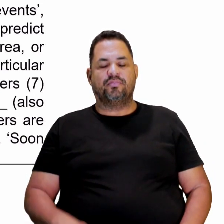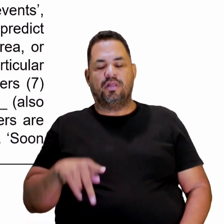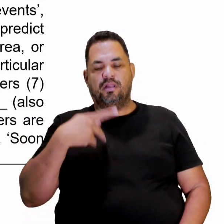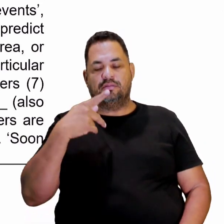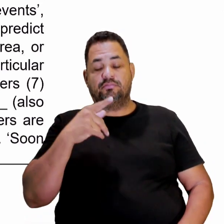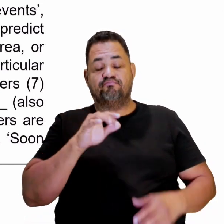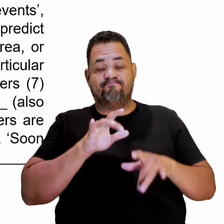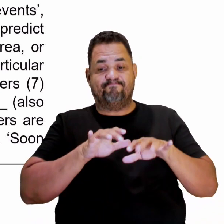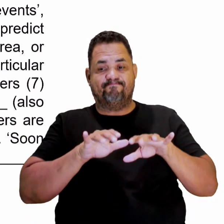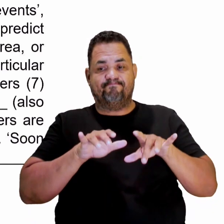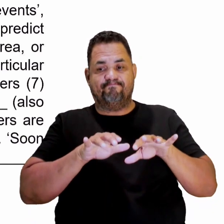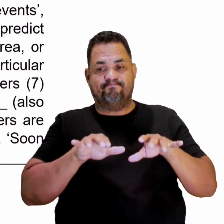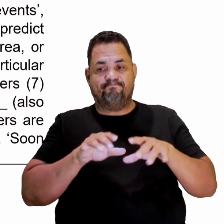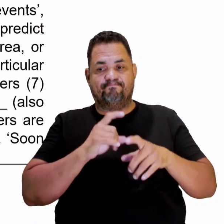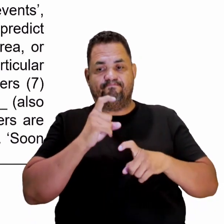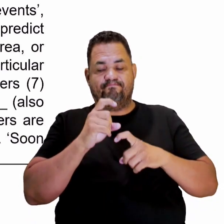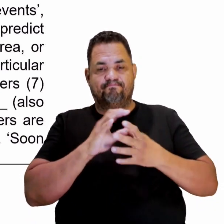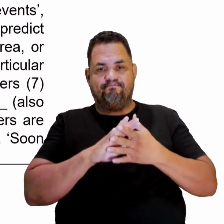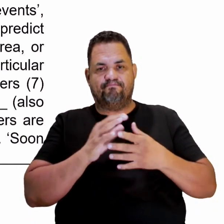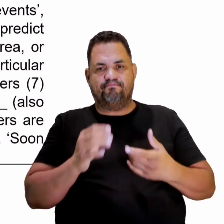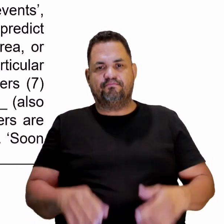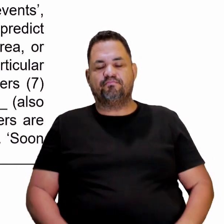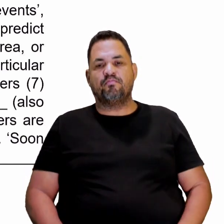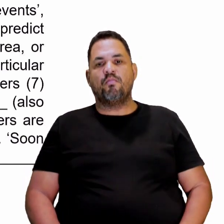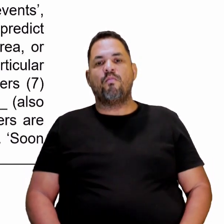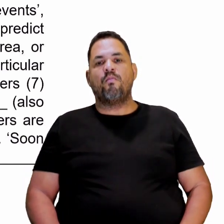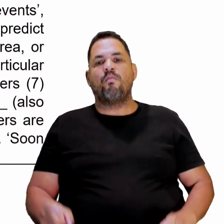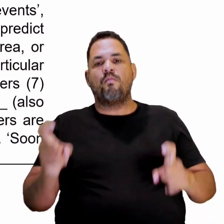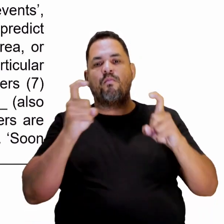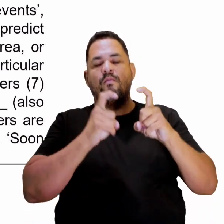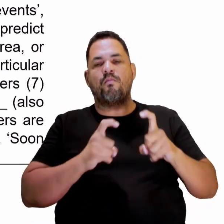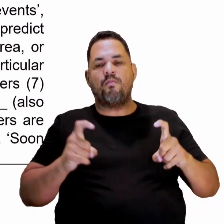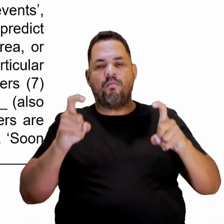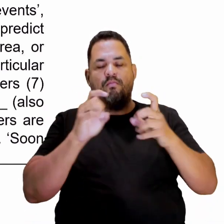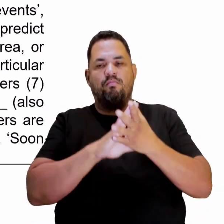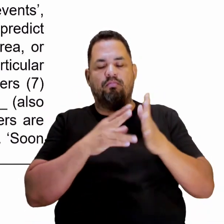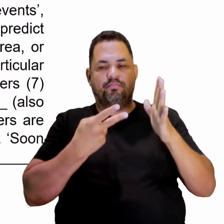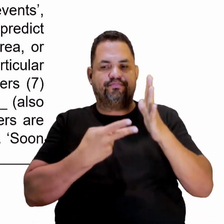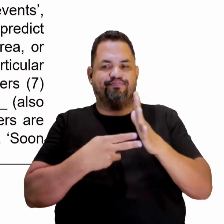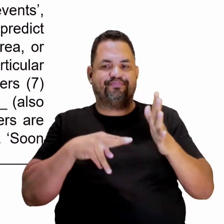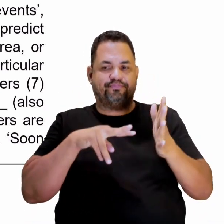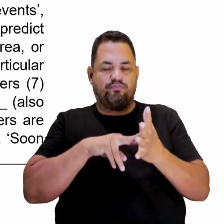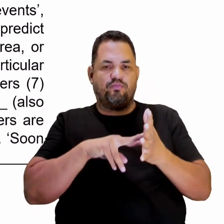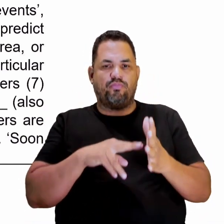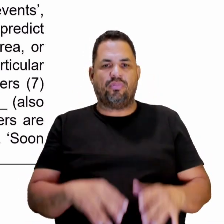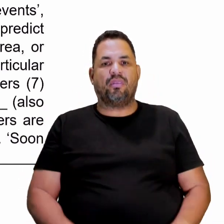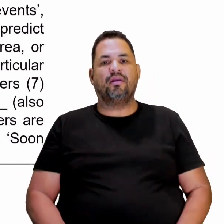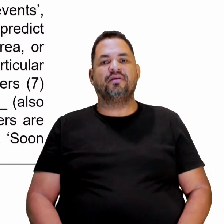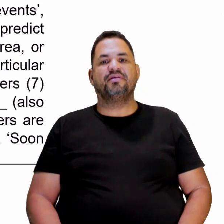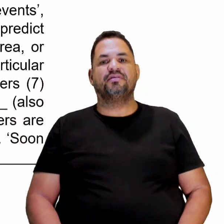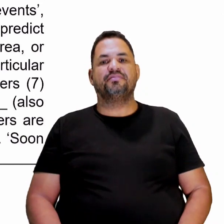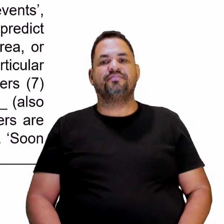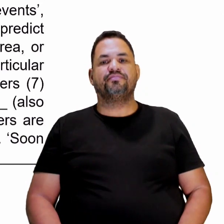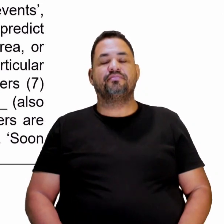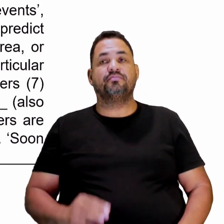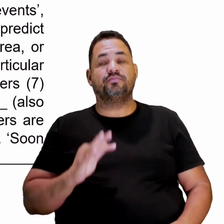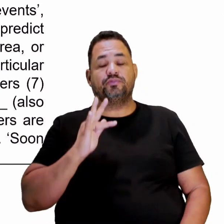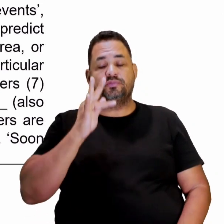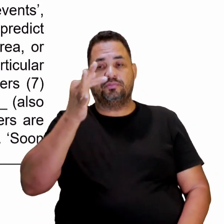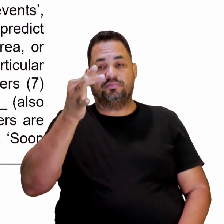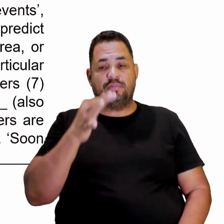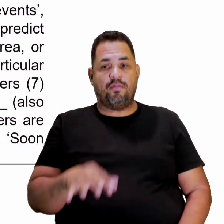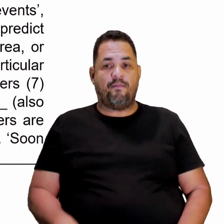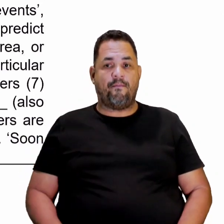computadores, o will soon be able, que significa isso, que em